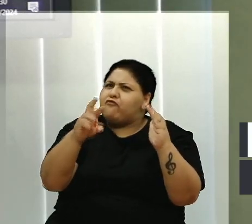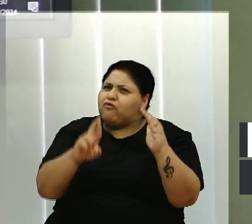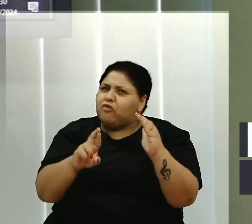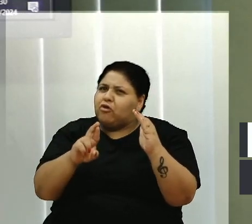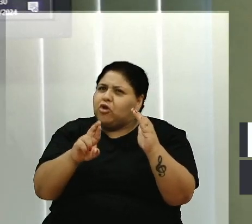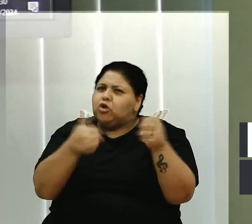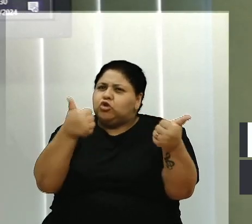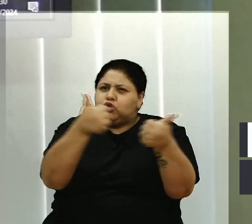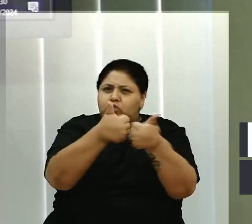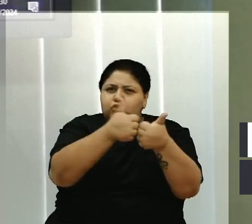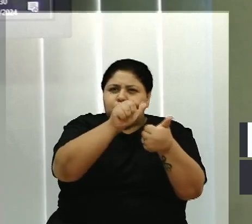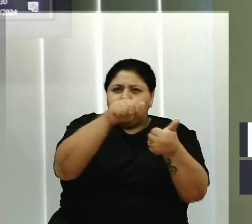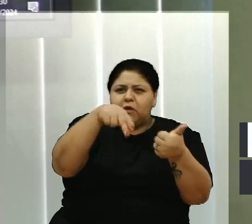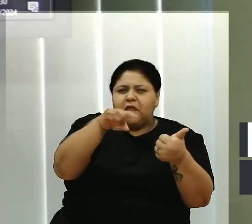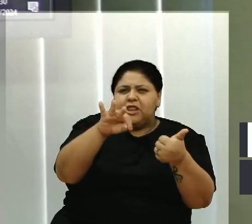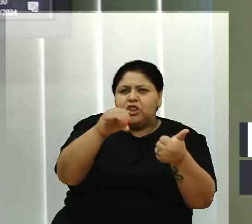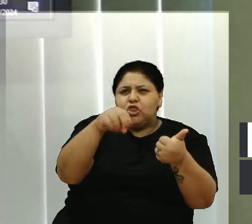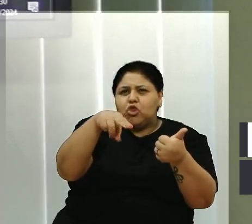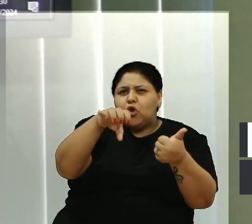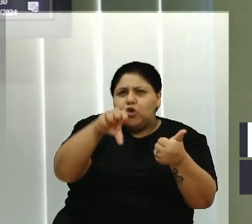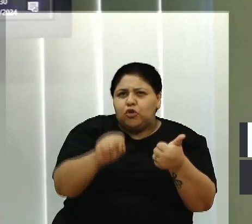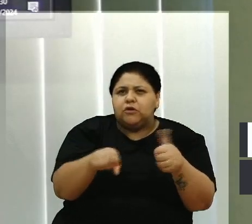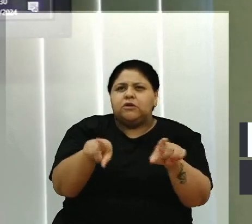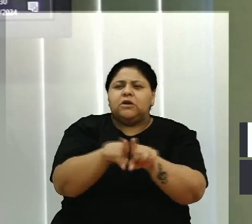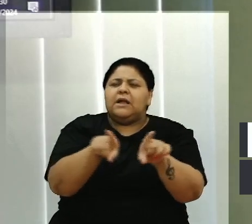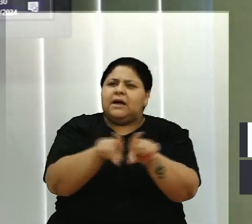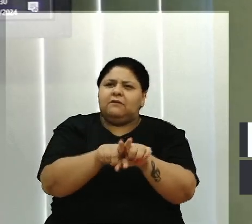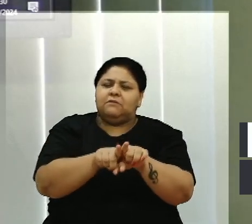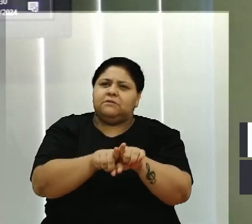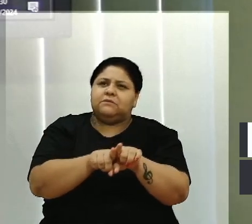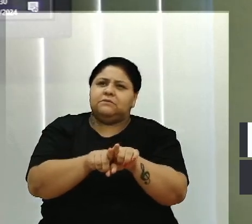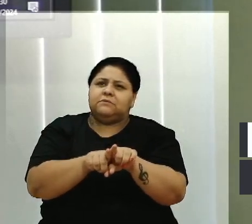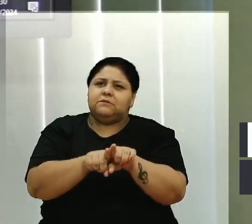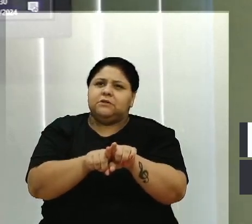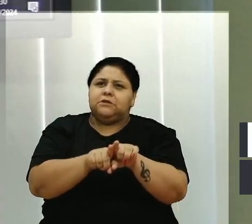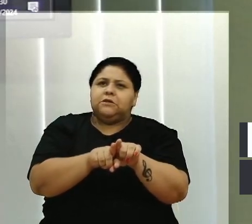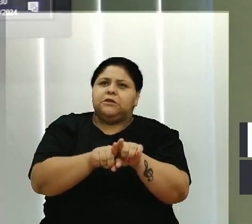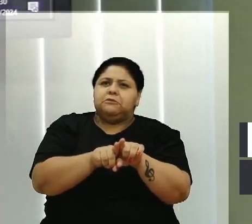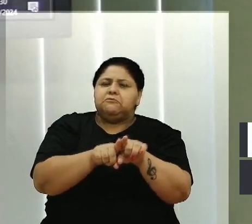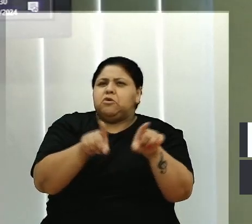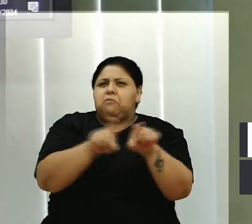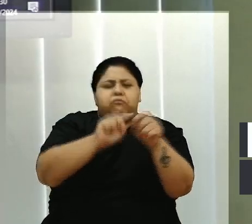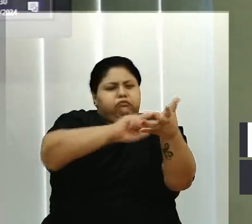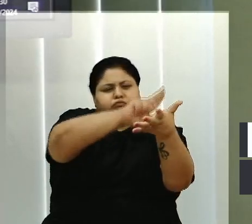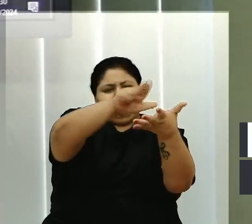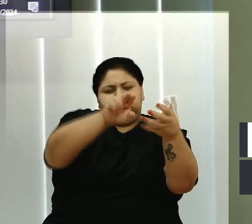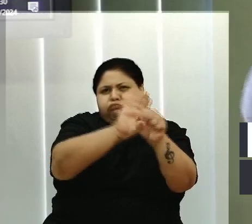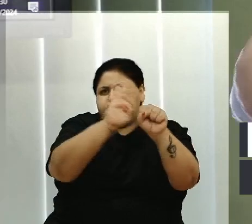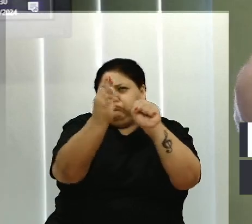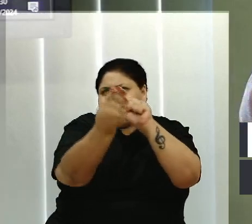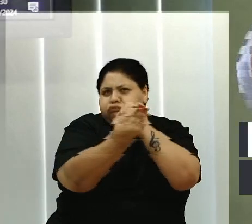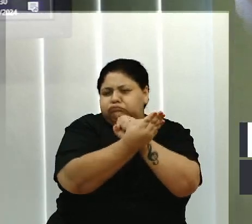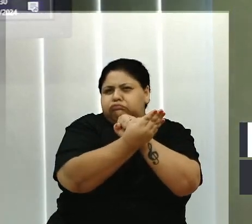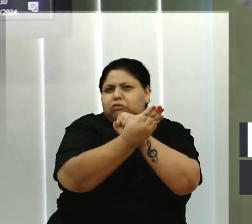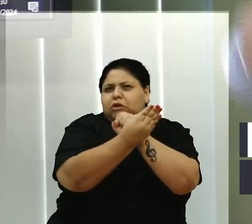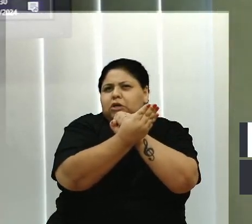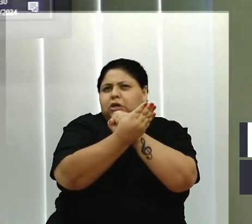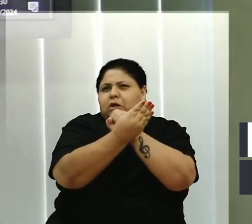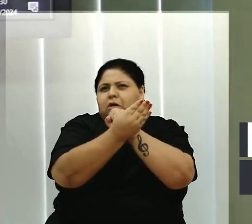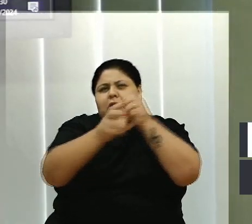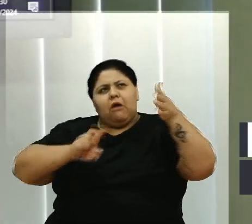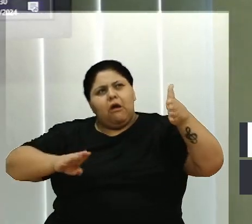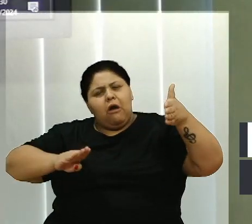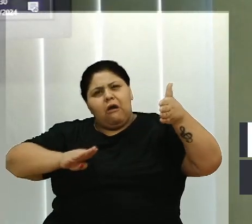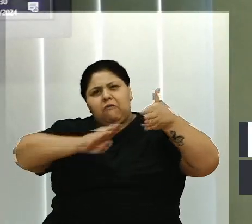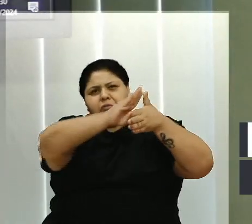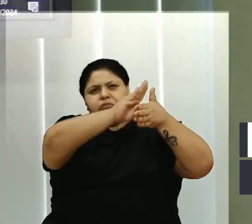Gartman. E já sai, sentido Pedreira do Guerra, desvio Risso, aquela outra importante a subida que dá